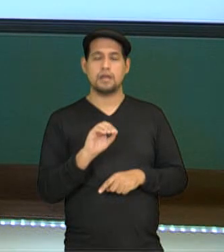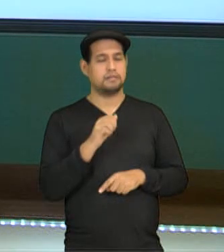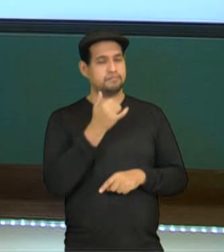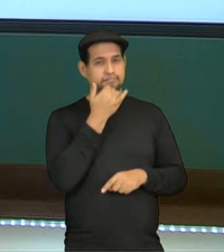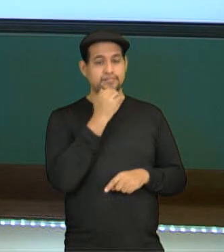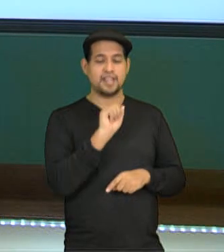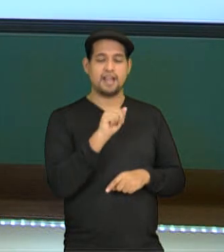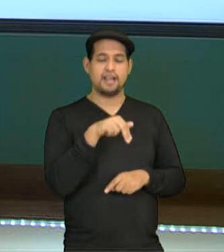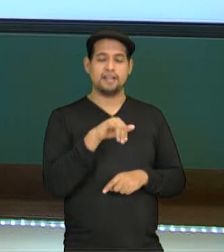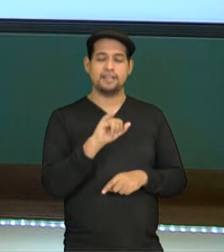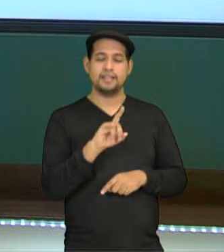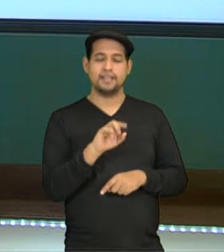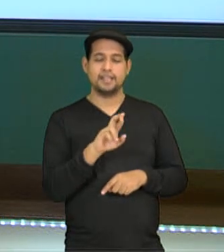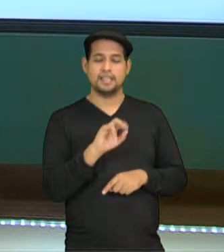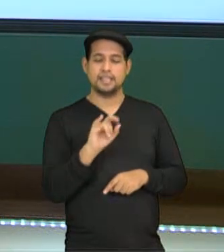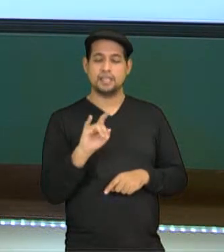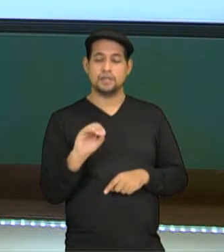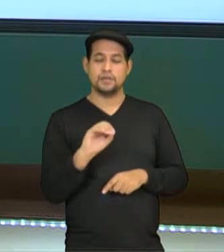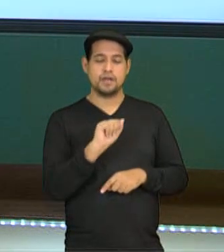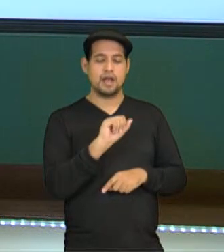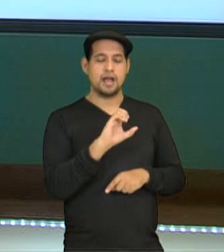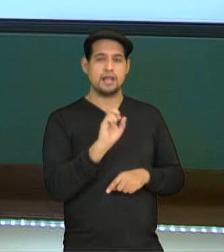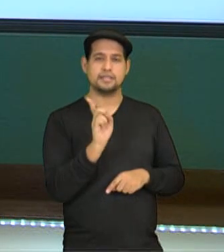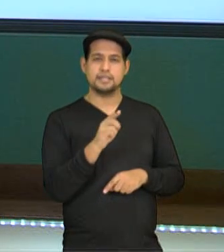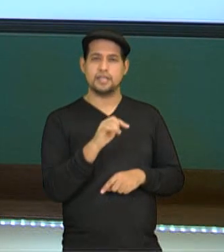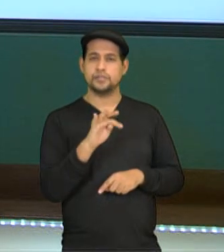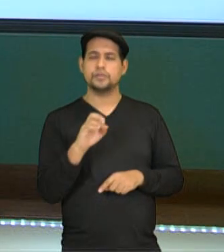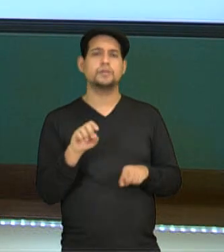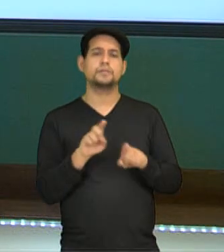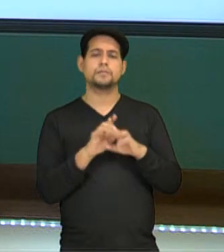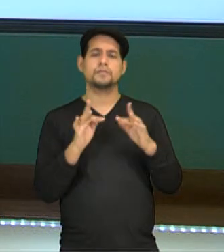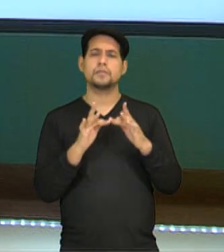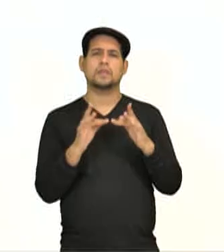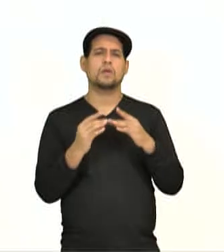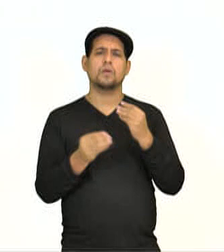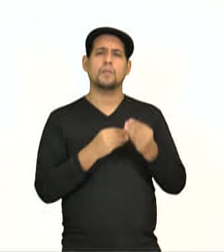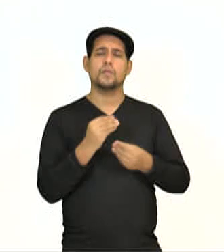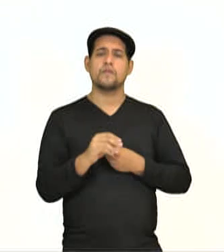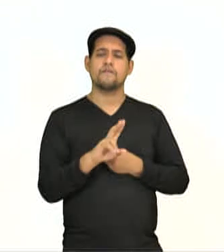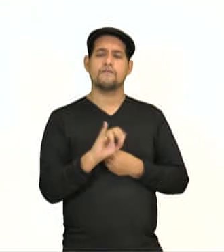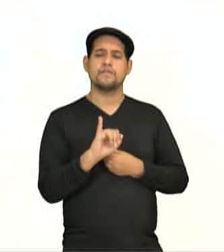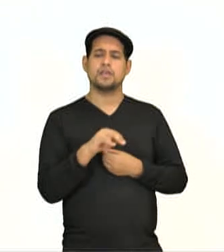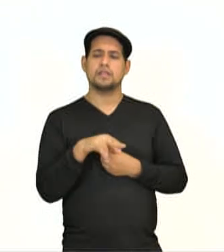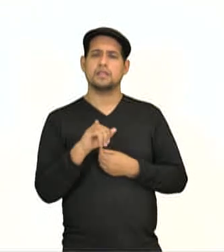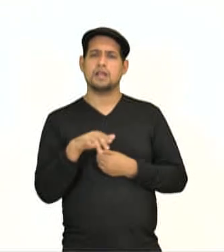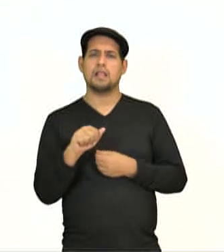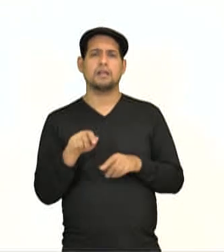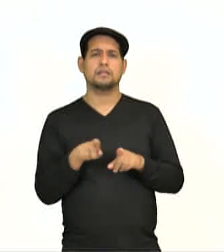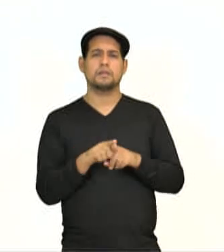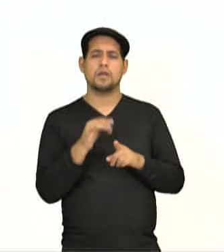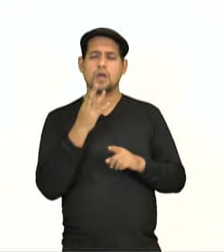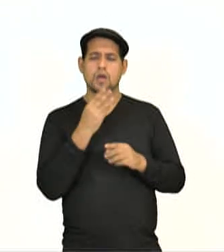anidrido acético. É utilizado na obtenção do acetato de vinila, assim como de corantes, matérias-primas